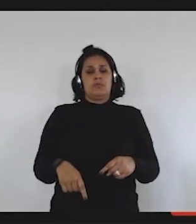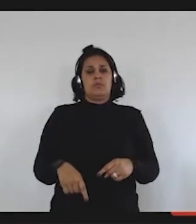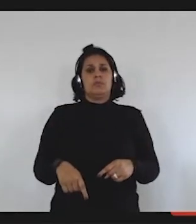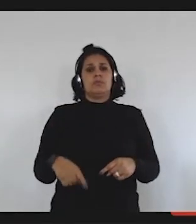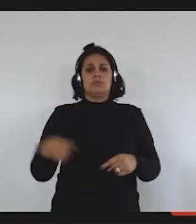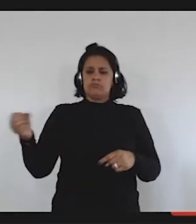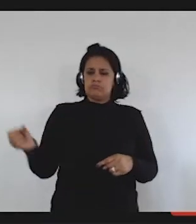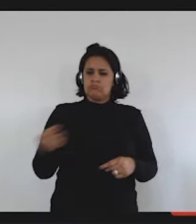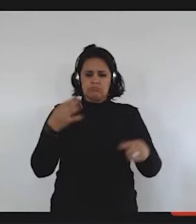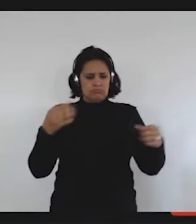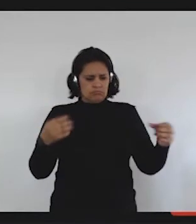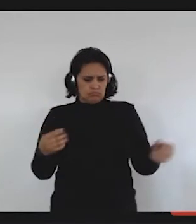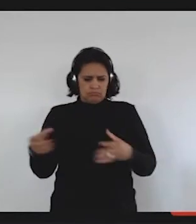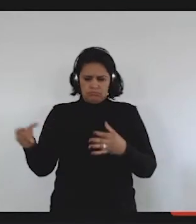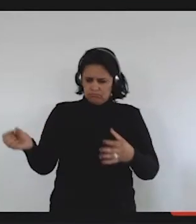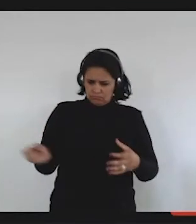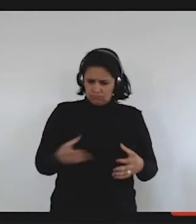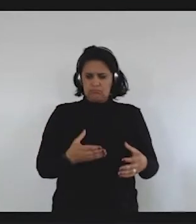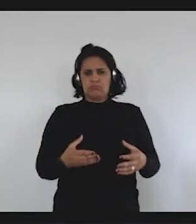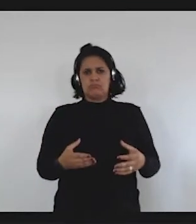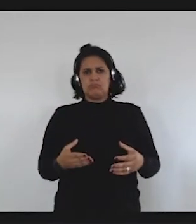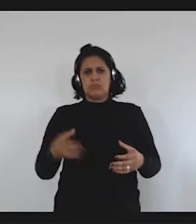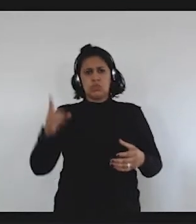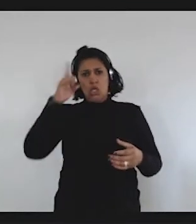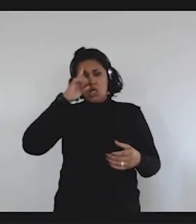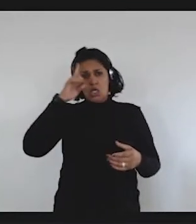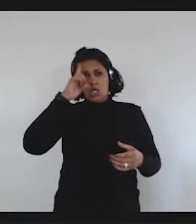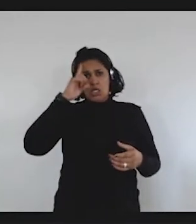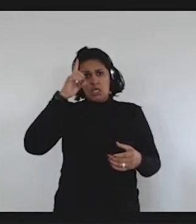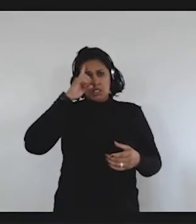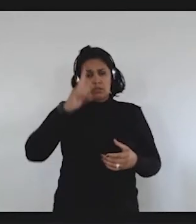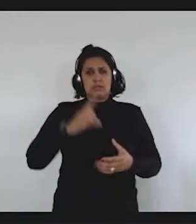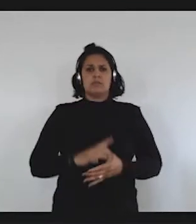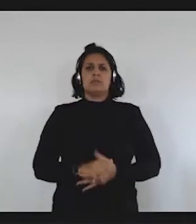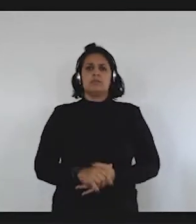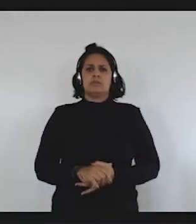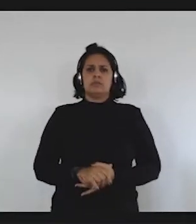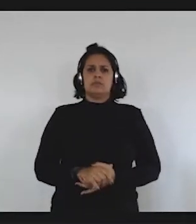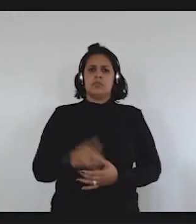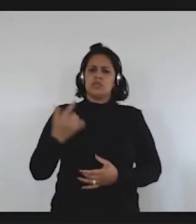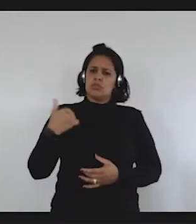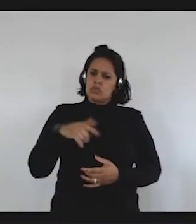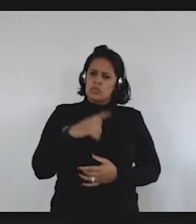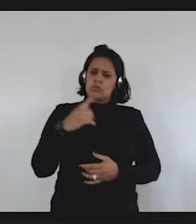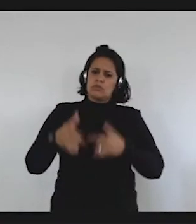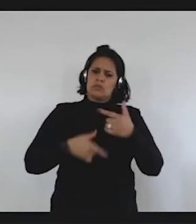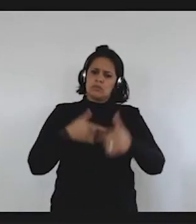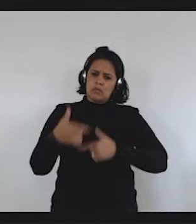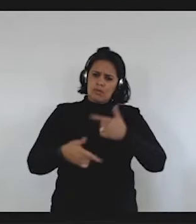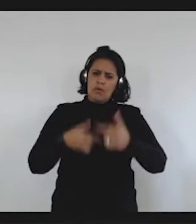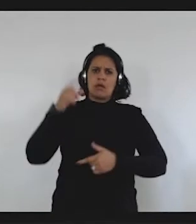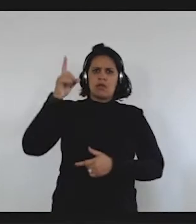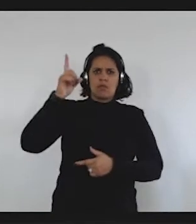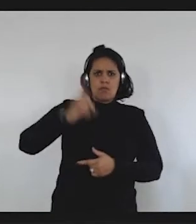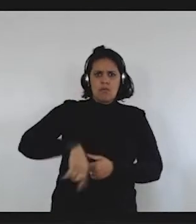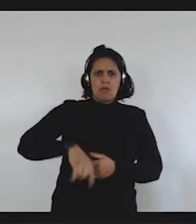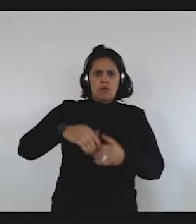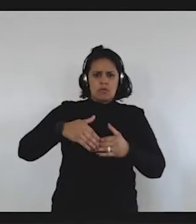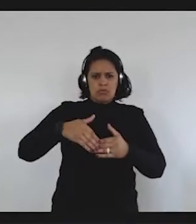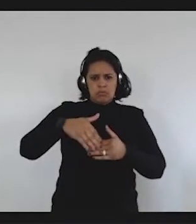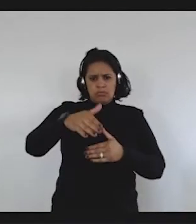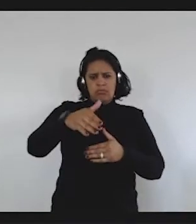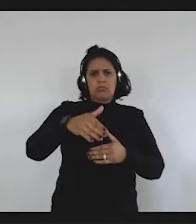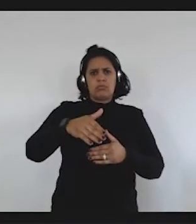renovados diariamente. A nossa instituição, a nossa profissão, ela é pautada a partir